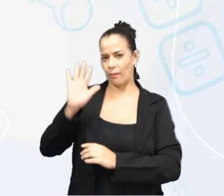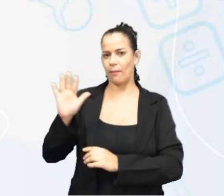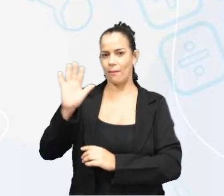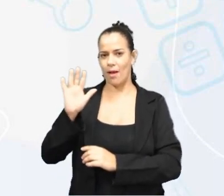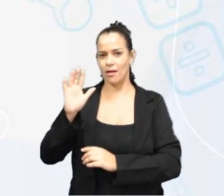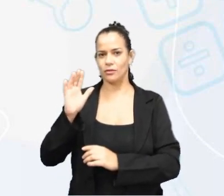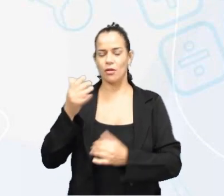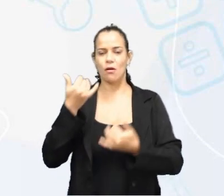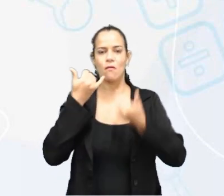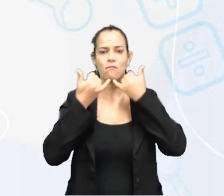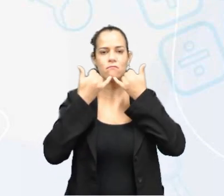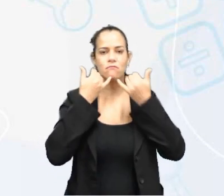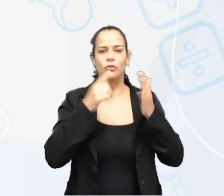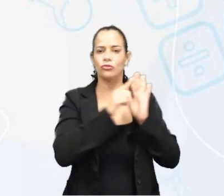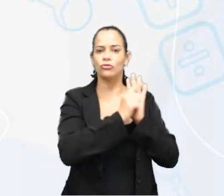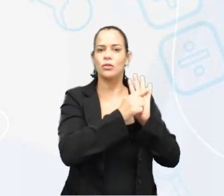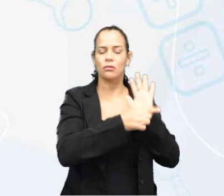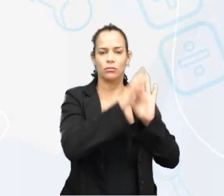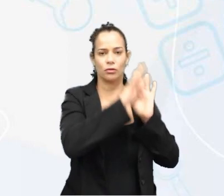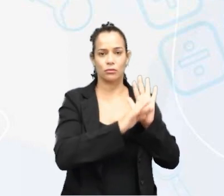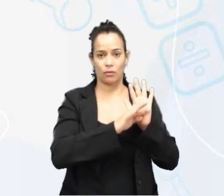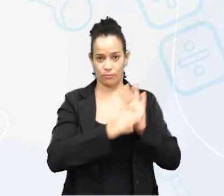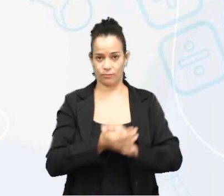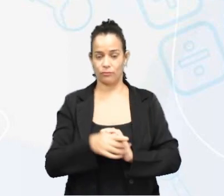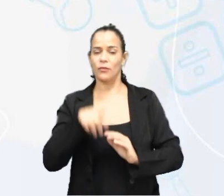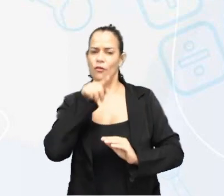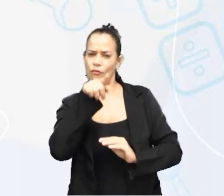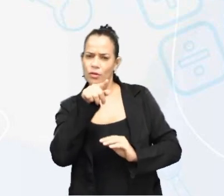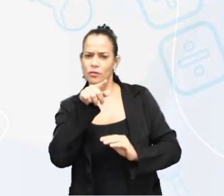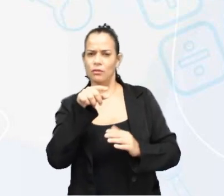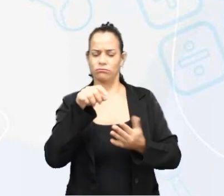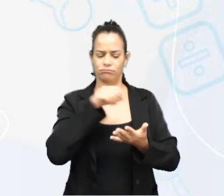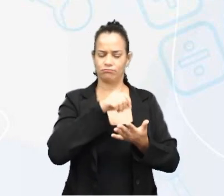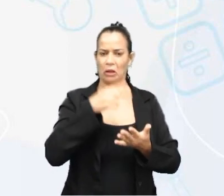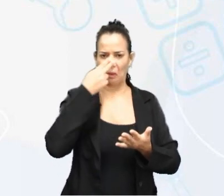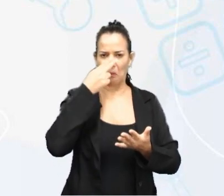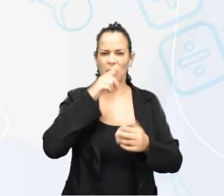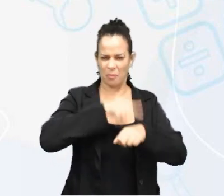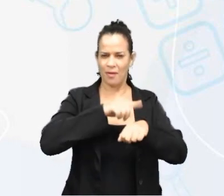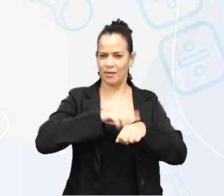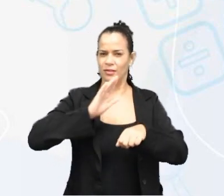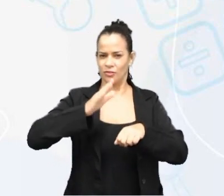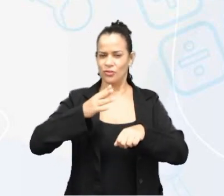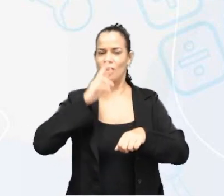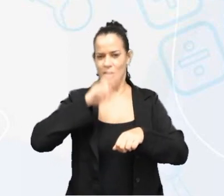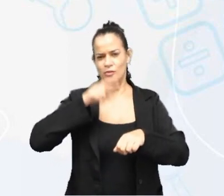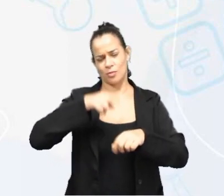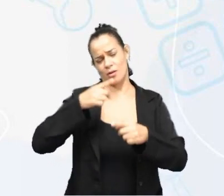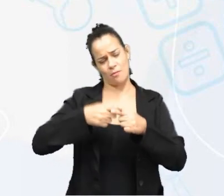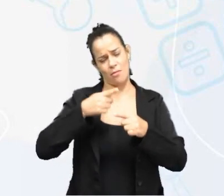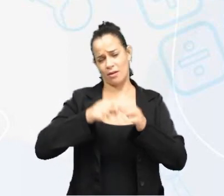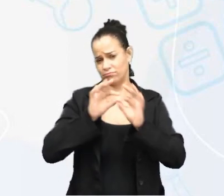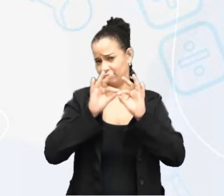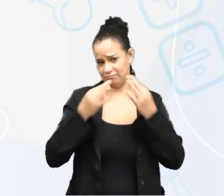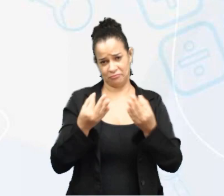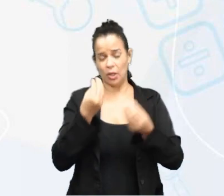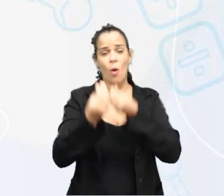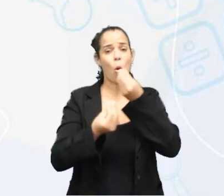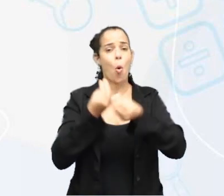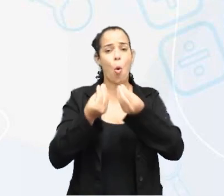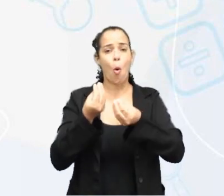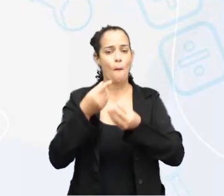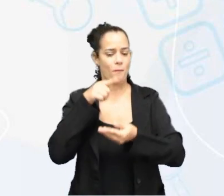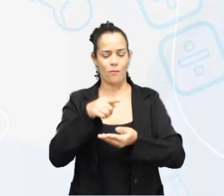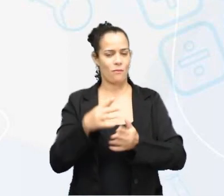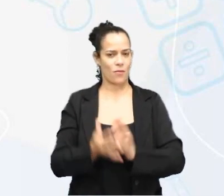aí, tomou nota? Tenho certeza que vocês, na mesma hora, já responderam. Porque é super simples. Como é que ocorre esse